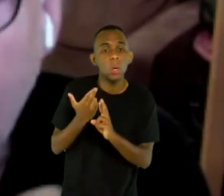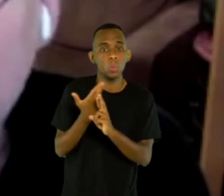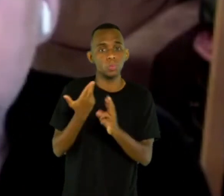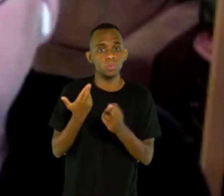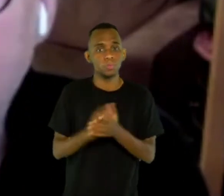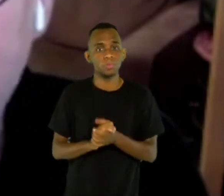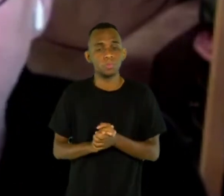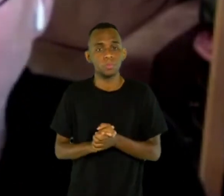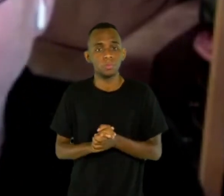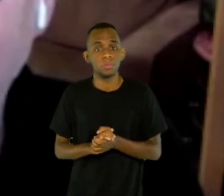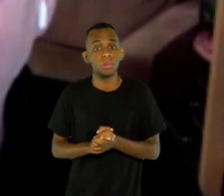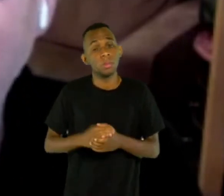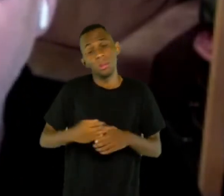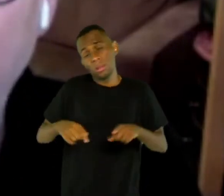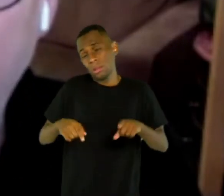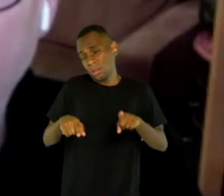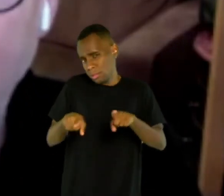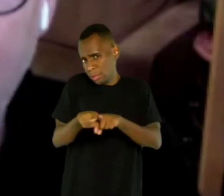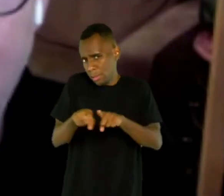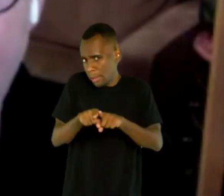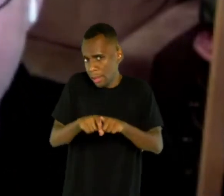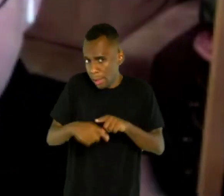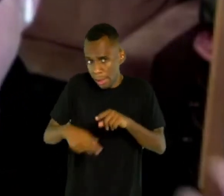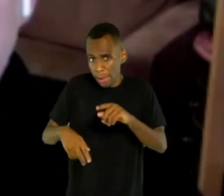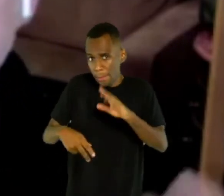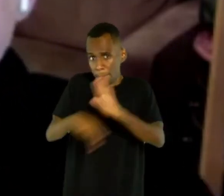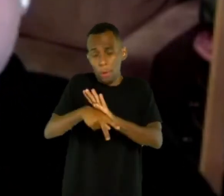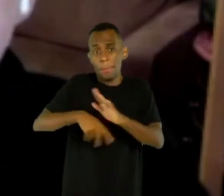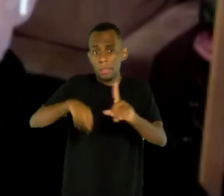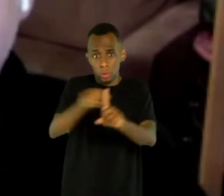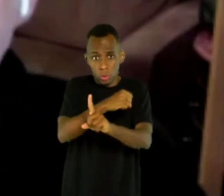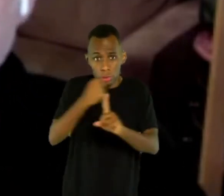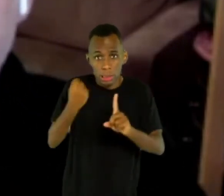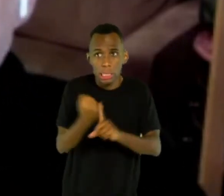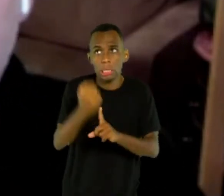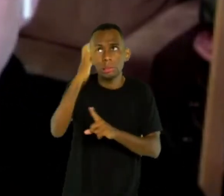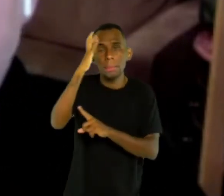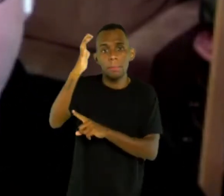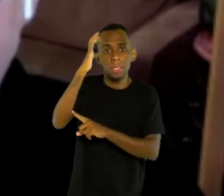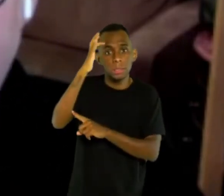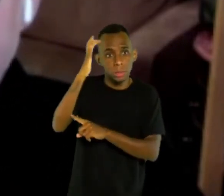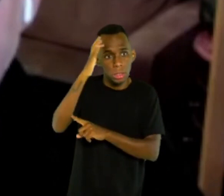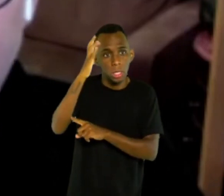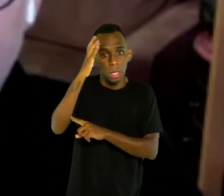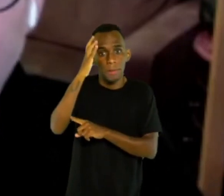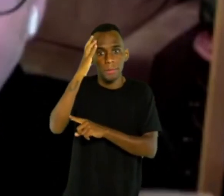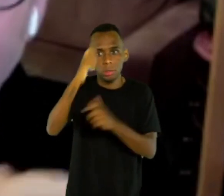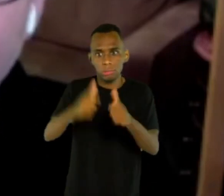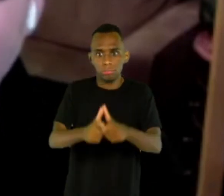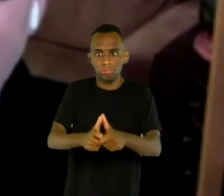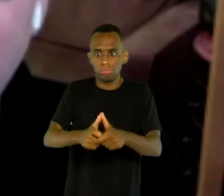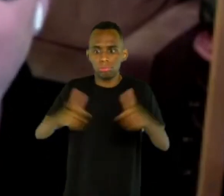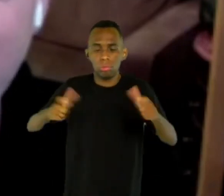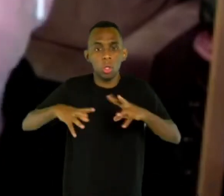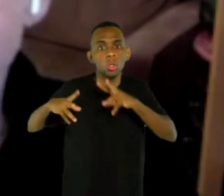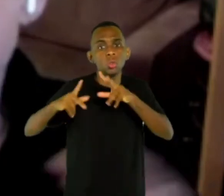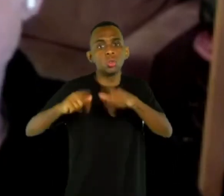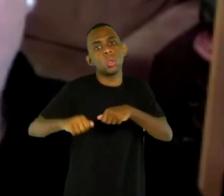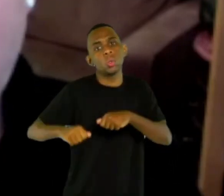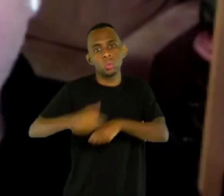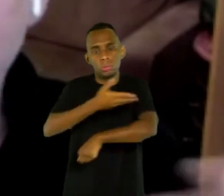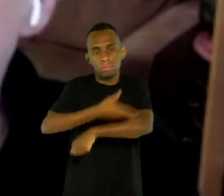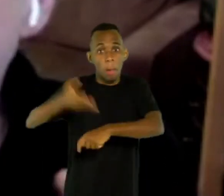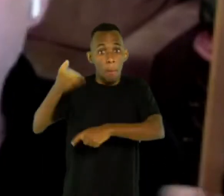A própria sociedade, porque ela se imagina numa sociedade inteiramente branca, né? Em